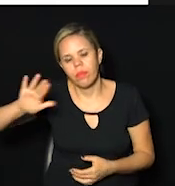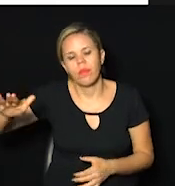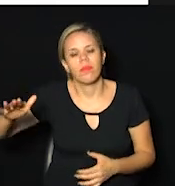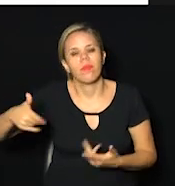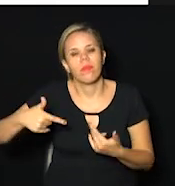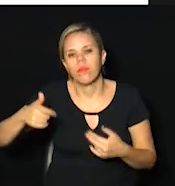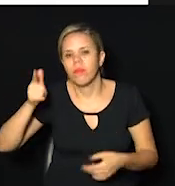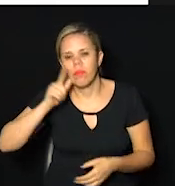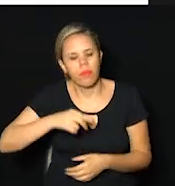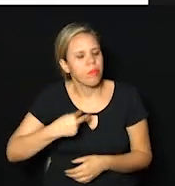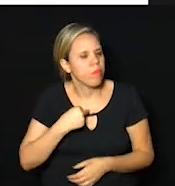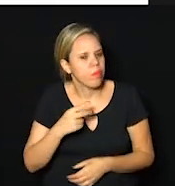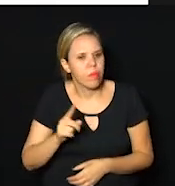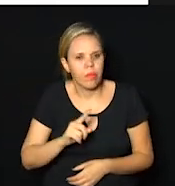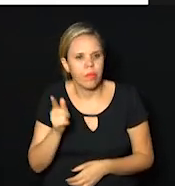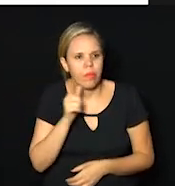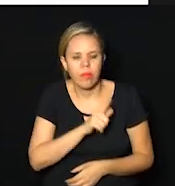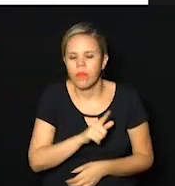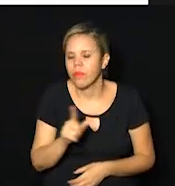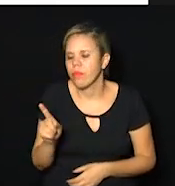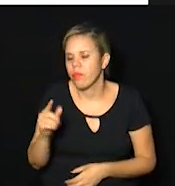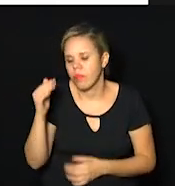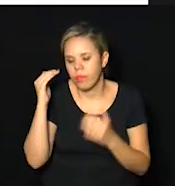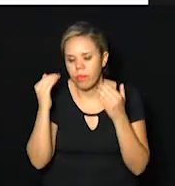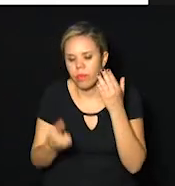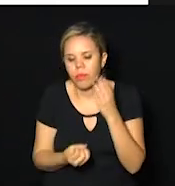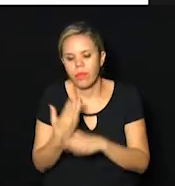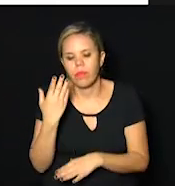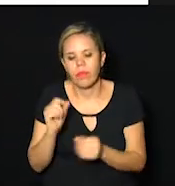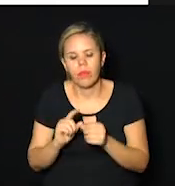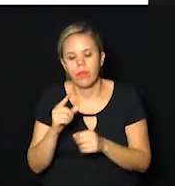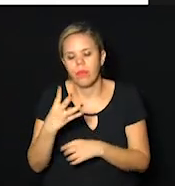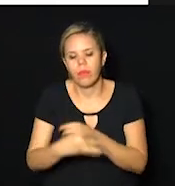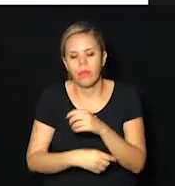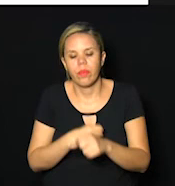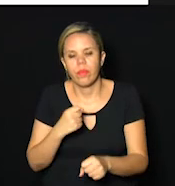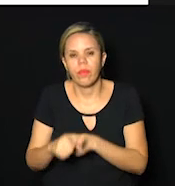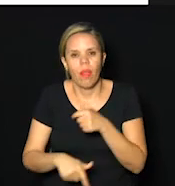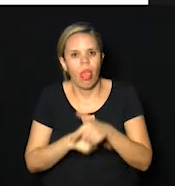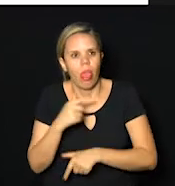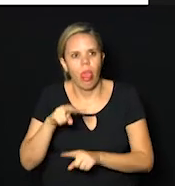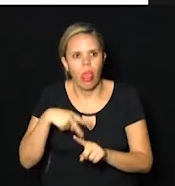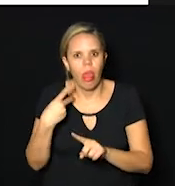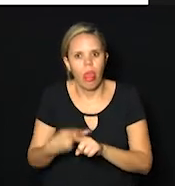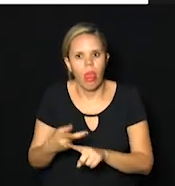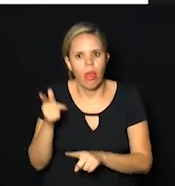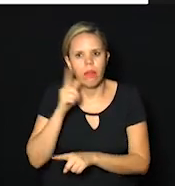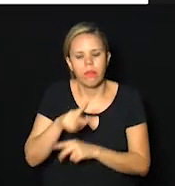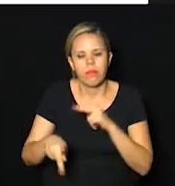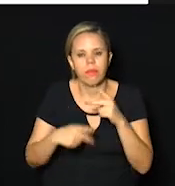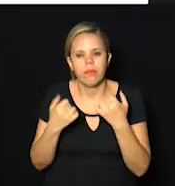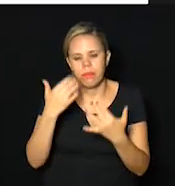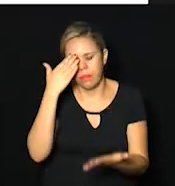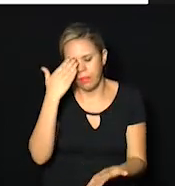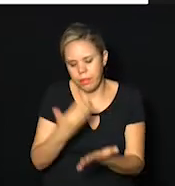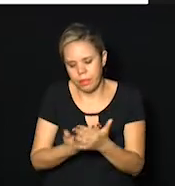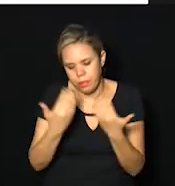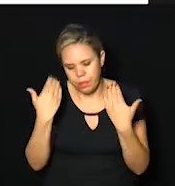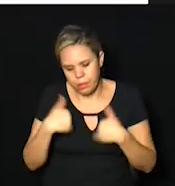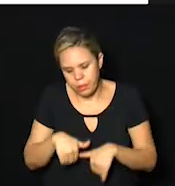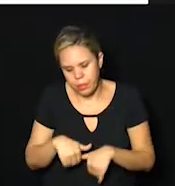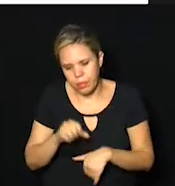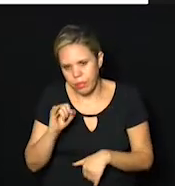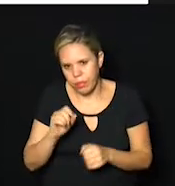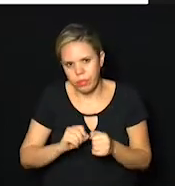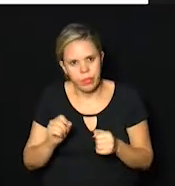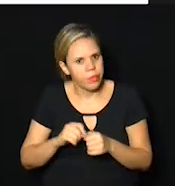vou conseguir cumprir, que daqui a 4 anos eu vou ter um trabalho ainda maior para conquistar essas pessoas. Agora, se eu